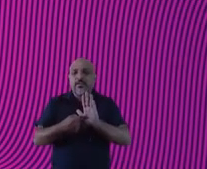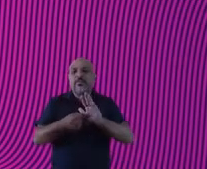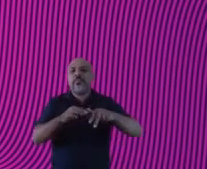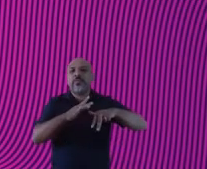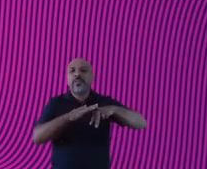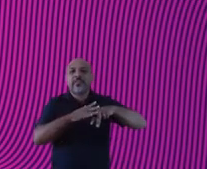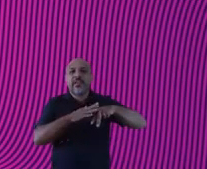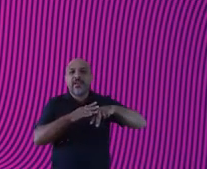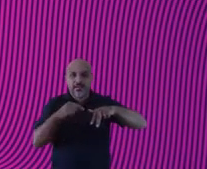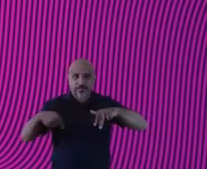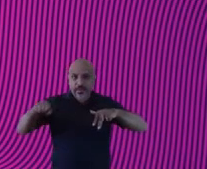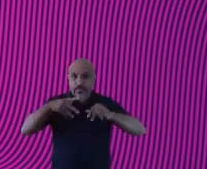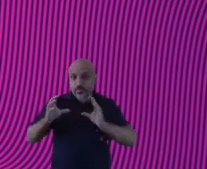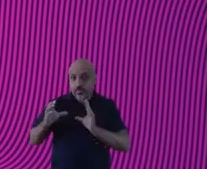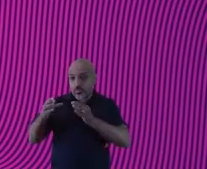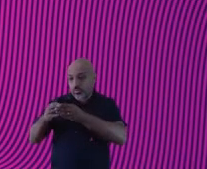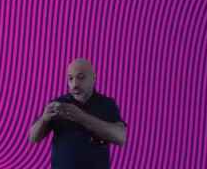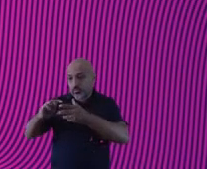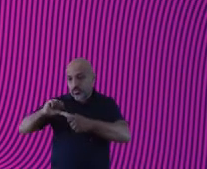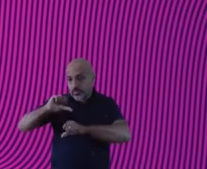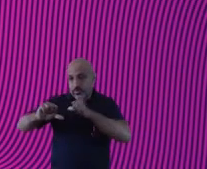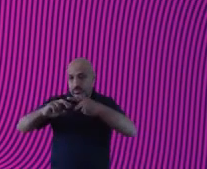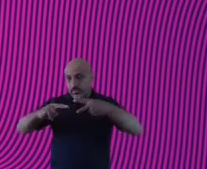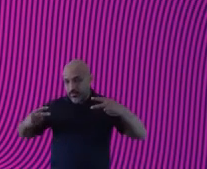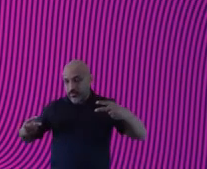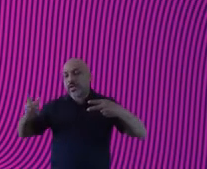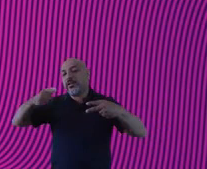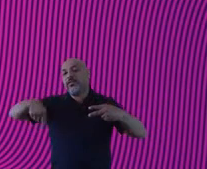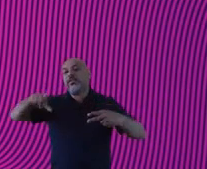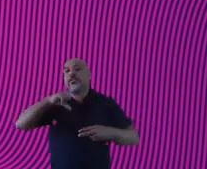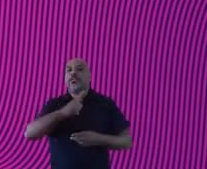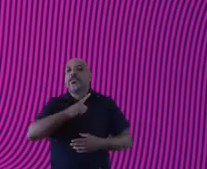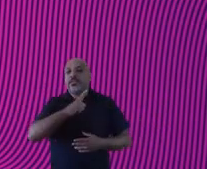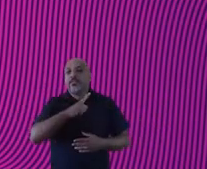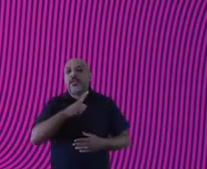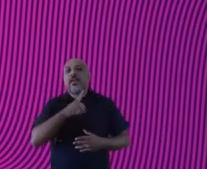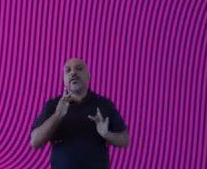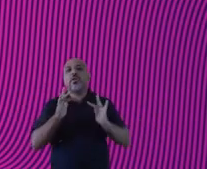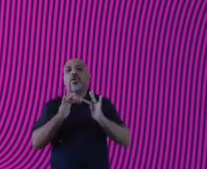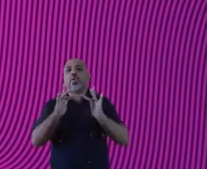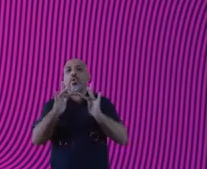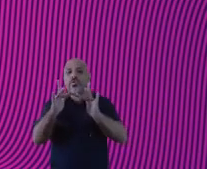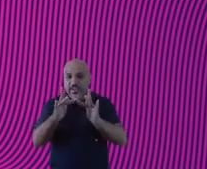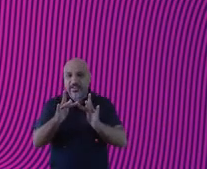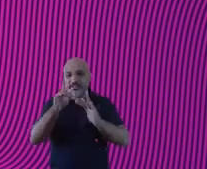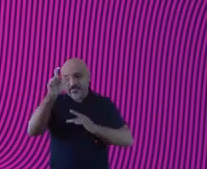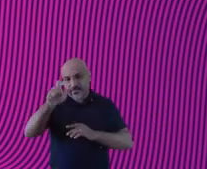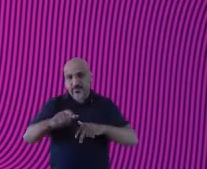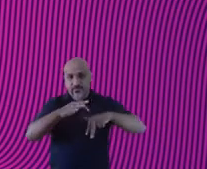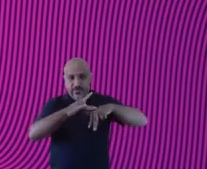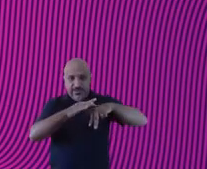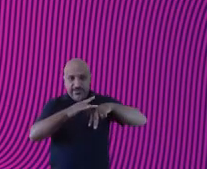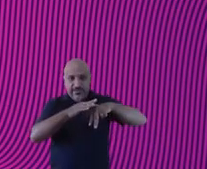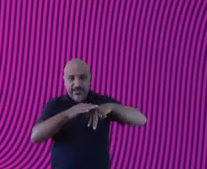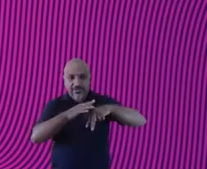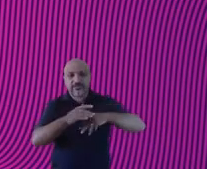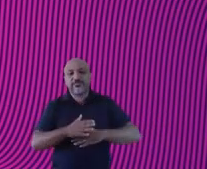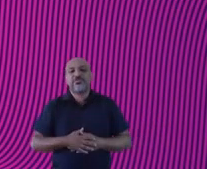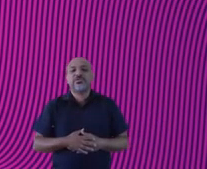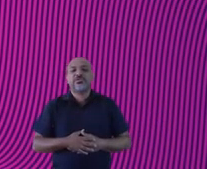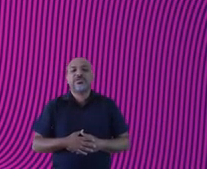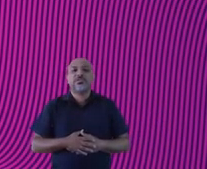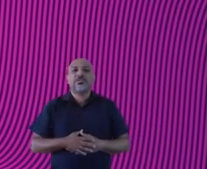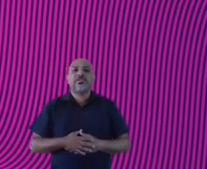nosso grupo de transplante, a gente tem esse contato com esse paciente, é um paciente de